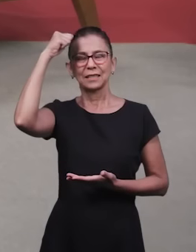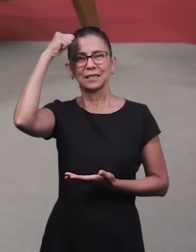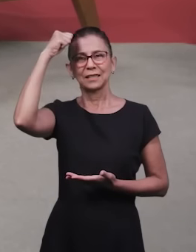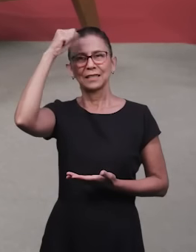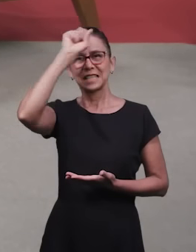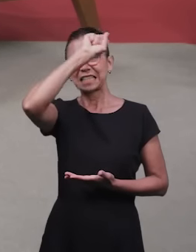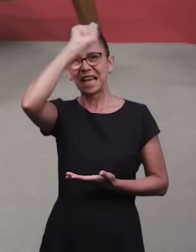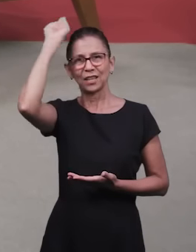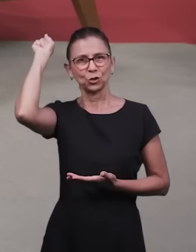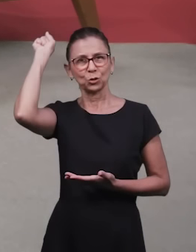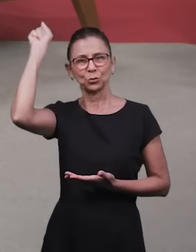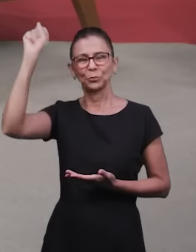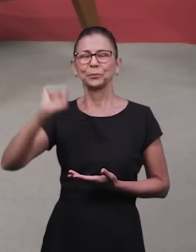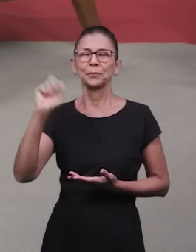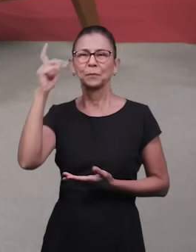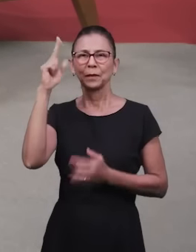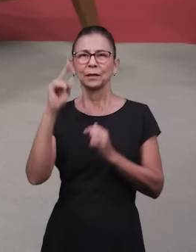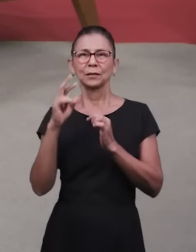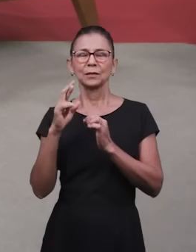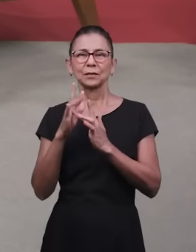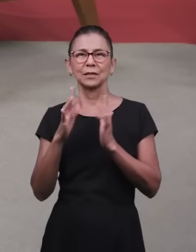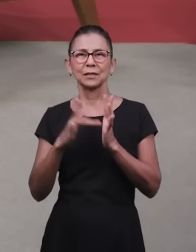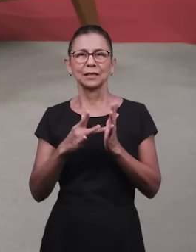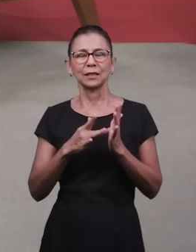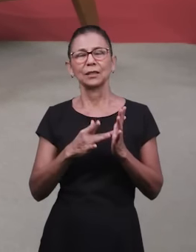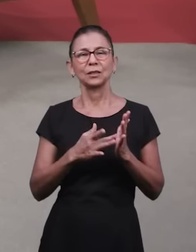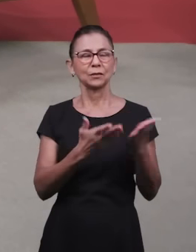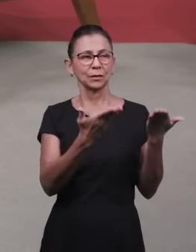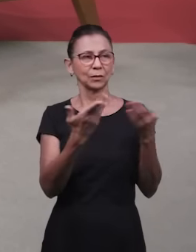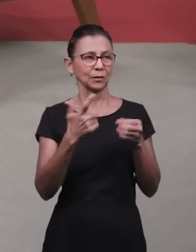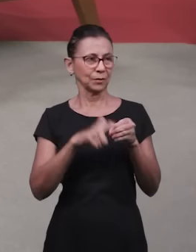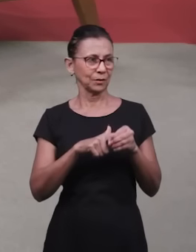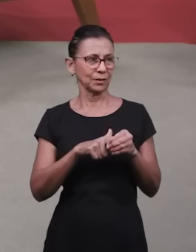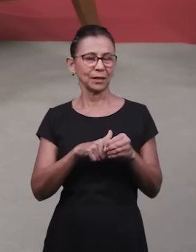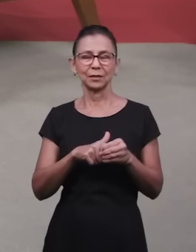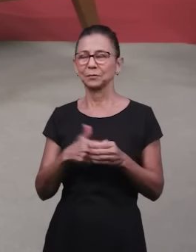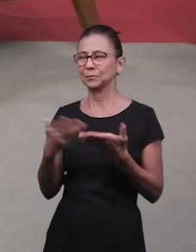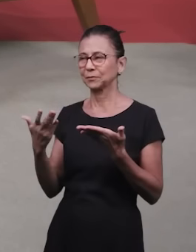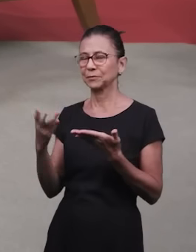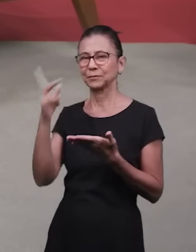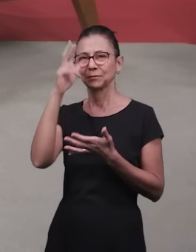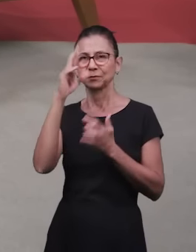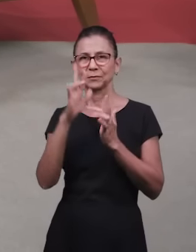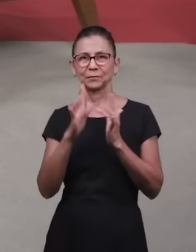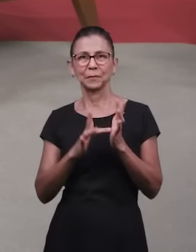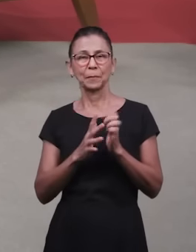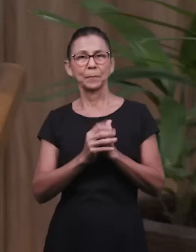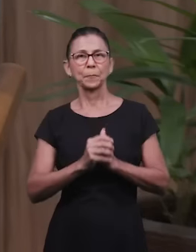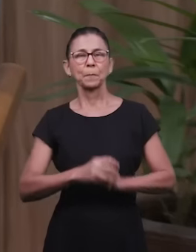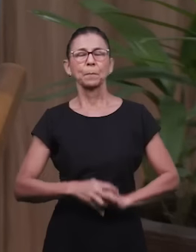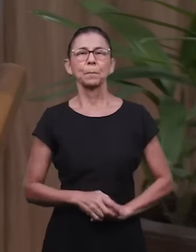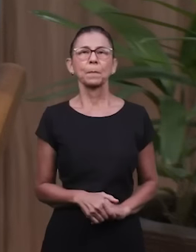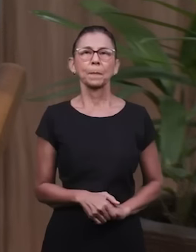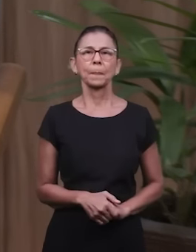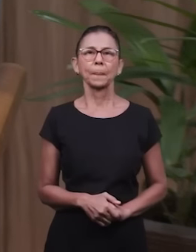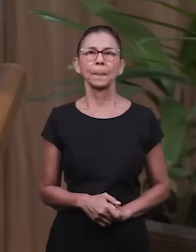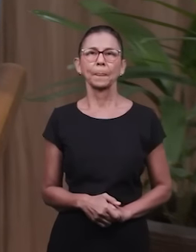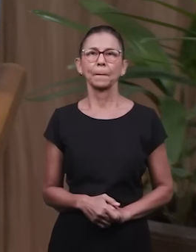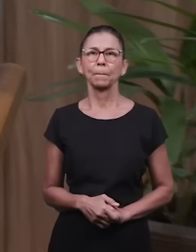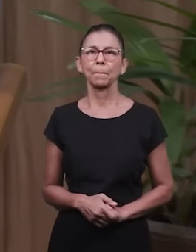Josias. Paz, Senhor Amadeu. Obrigado pela participação. Está convidado a retornar mais vezes. Amém. Paz, Senhor, a todos. Amém. Já